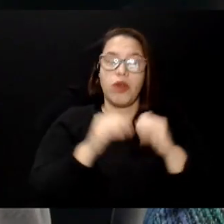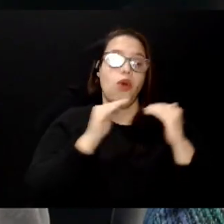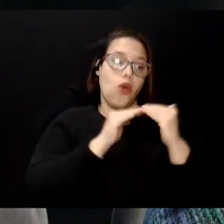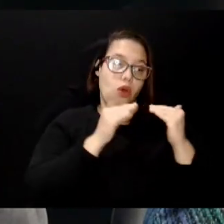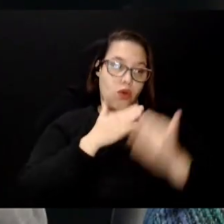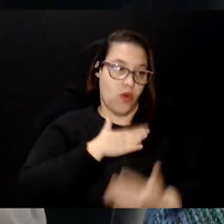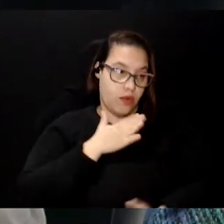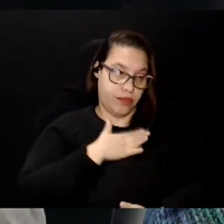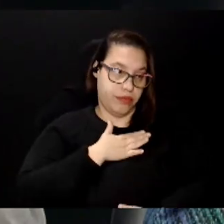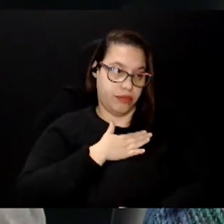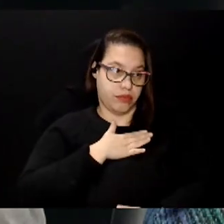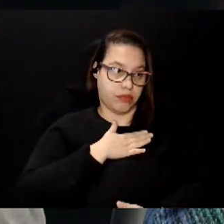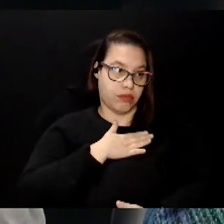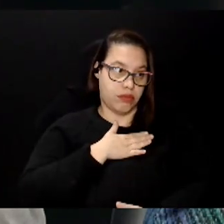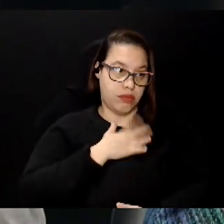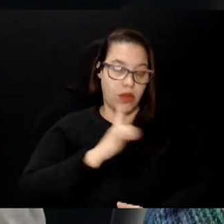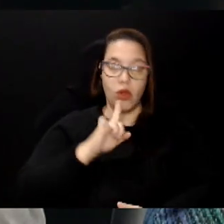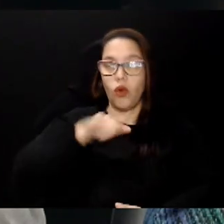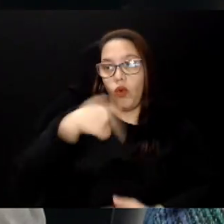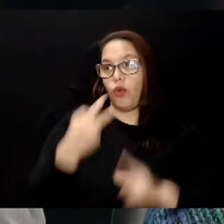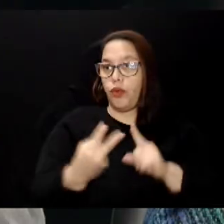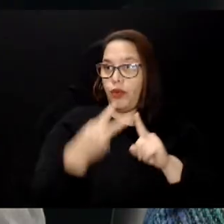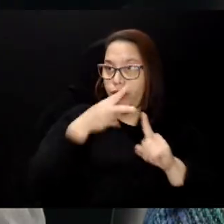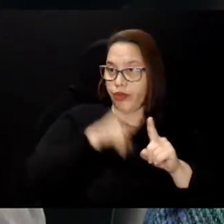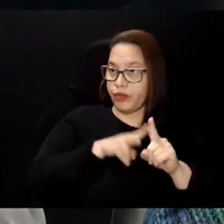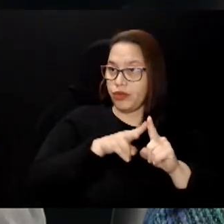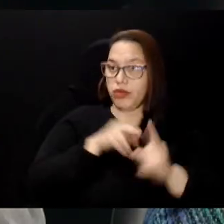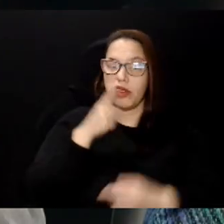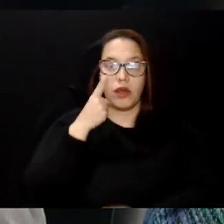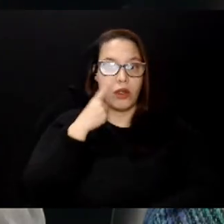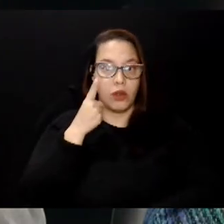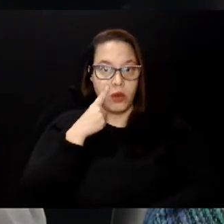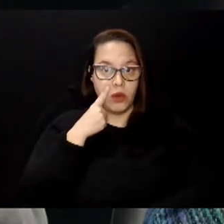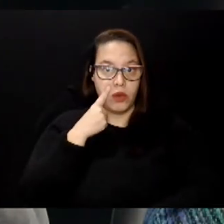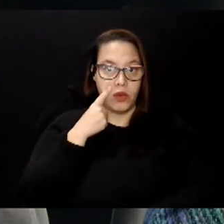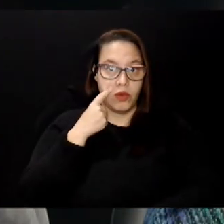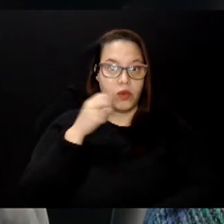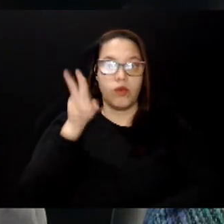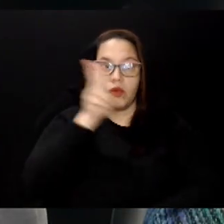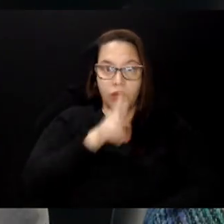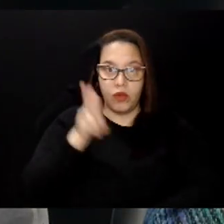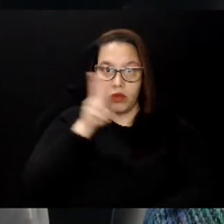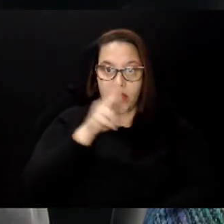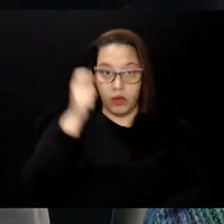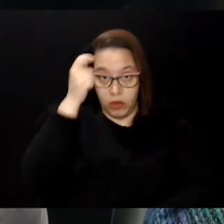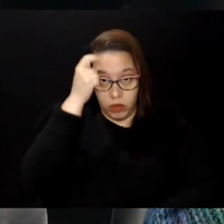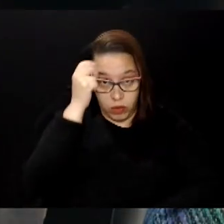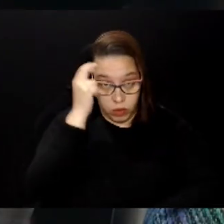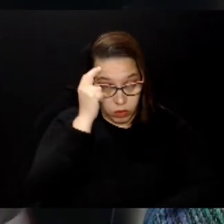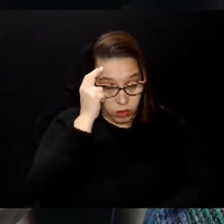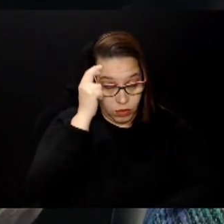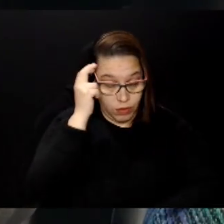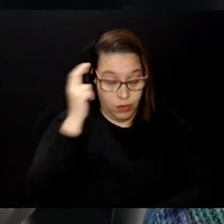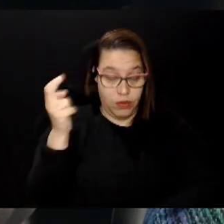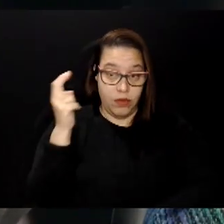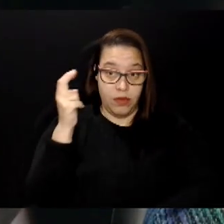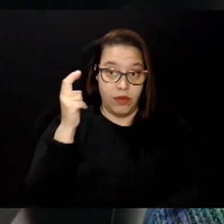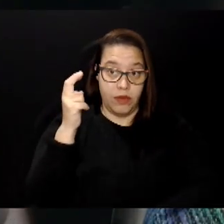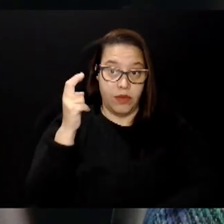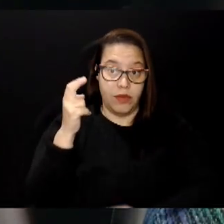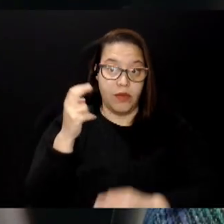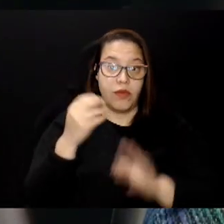de outra maneira, olha como a gente pode usar isso também de uma forma inteligente, que é, dado este meu